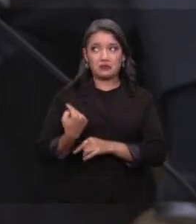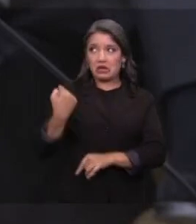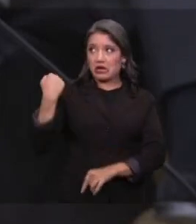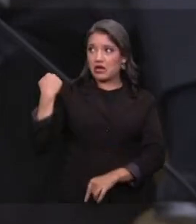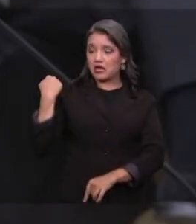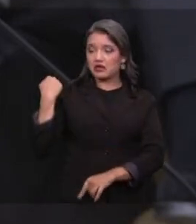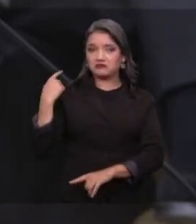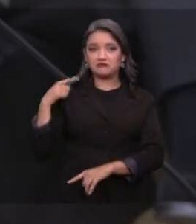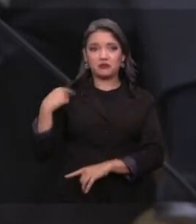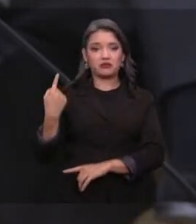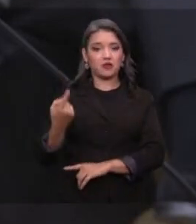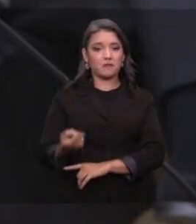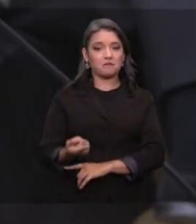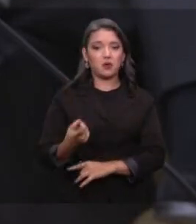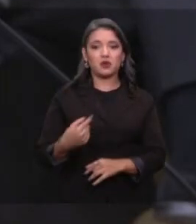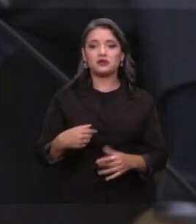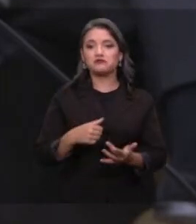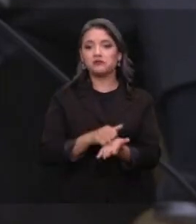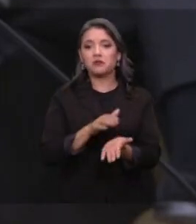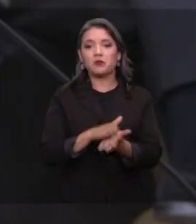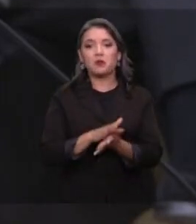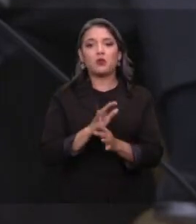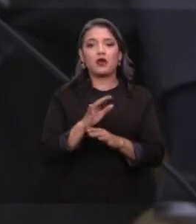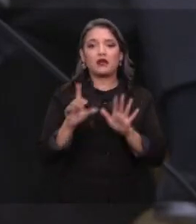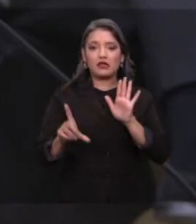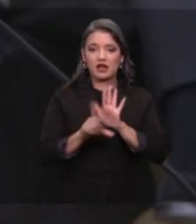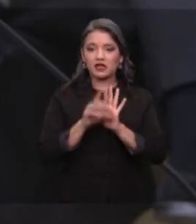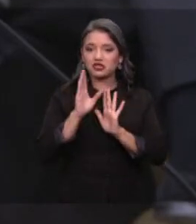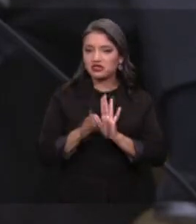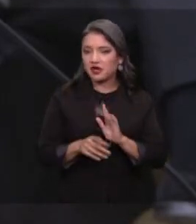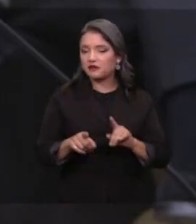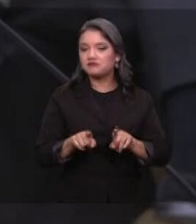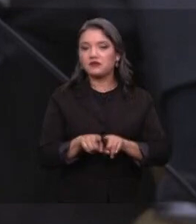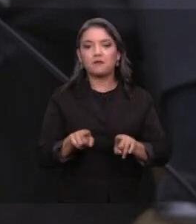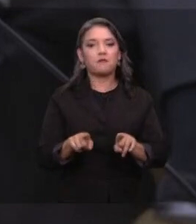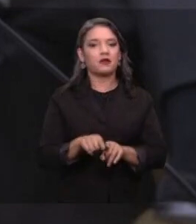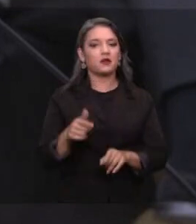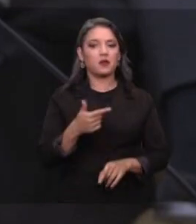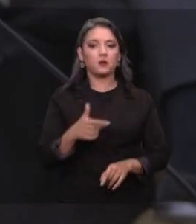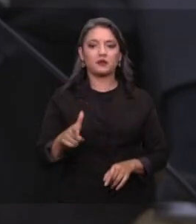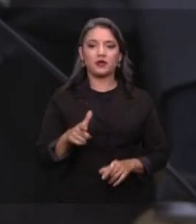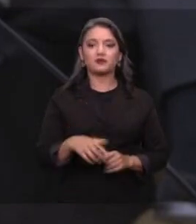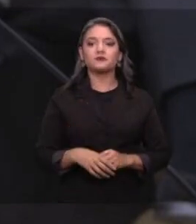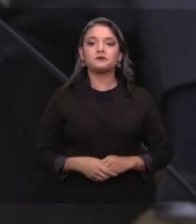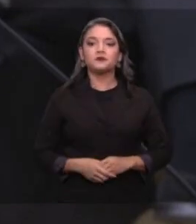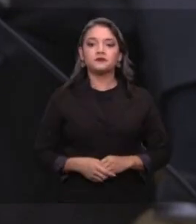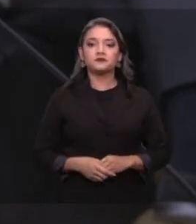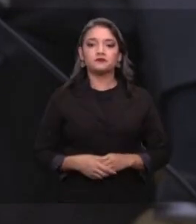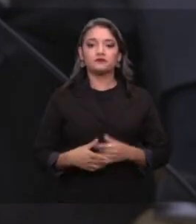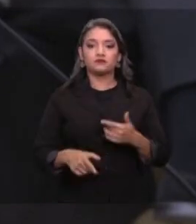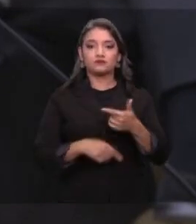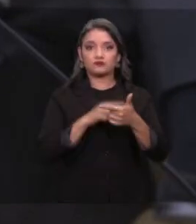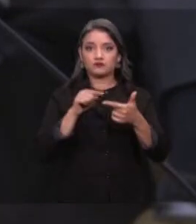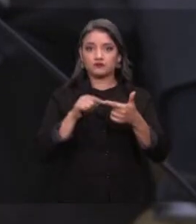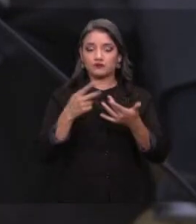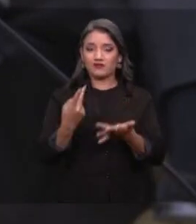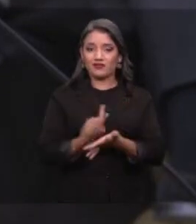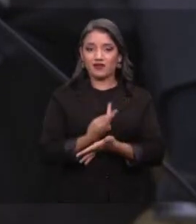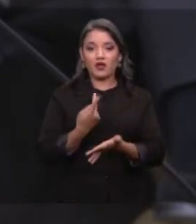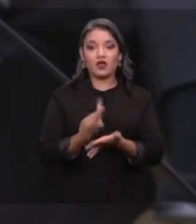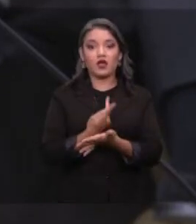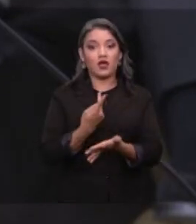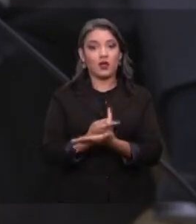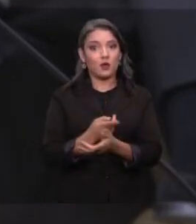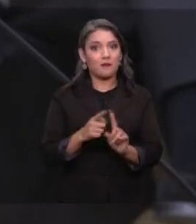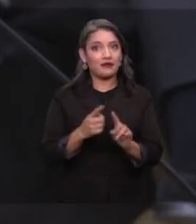aconteceu uma vez promulgada a lei. Há um segundo vício, a meu ver,